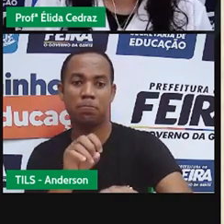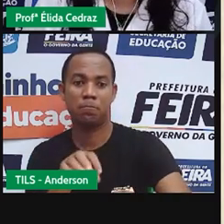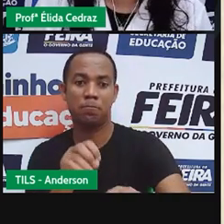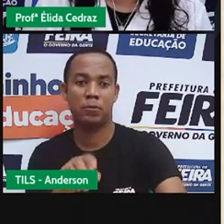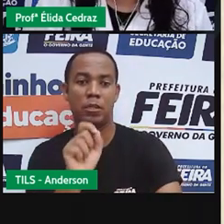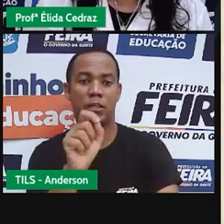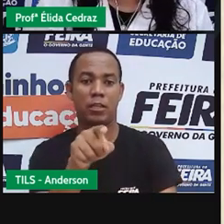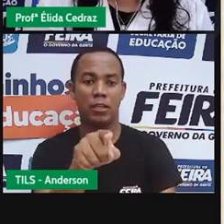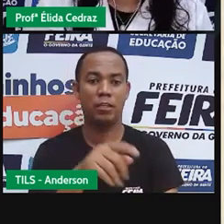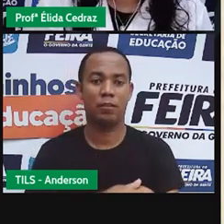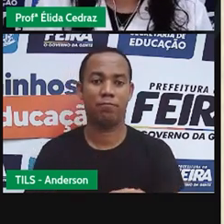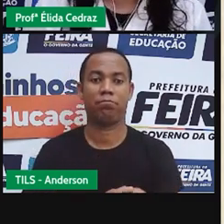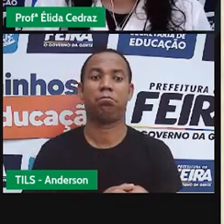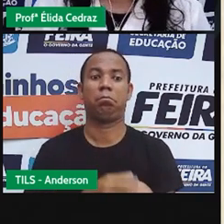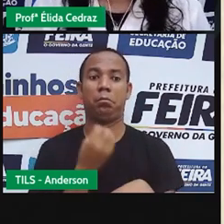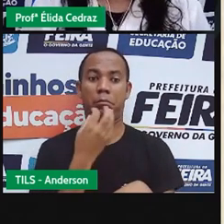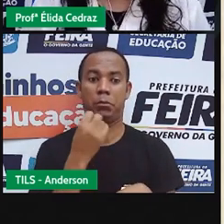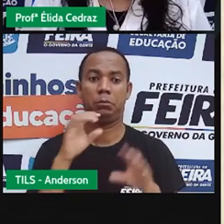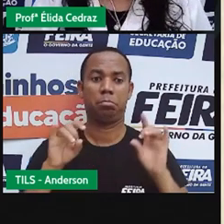Daniel Munduruku.